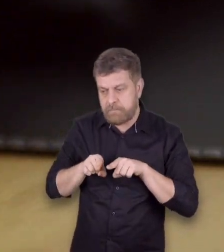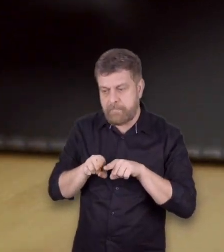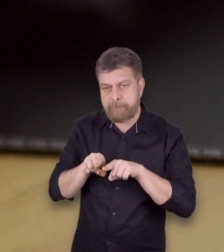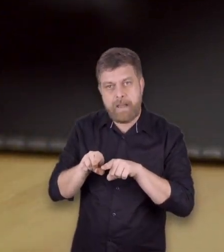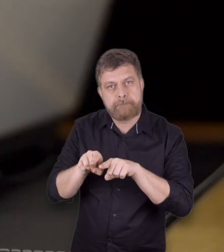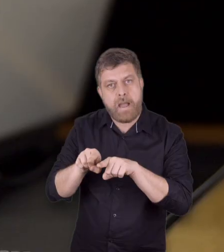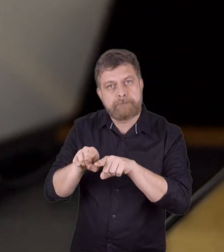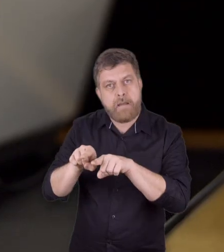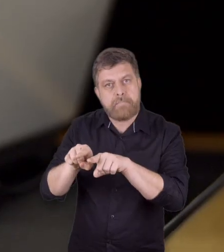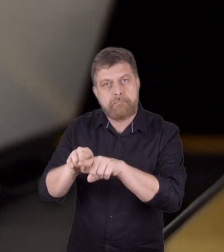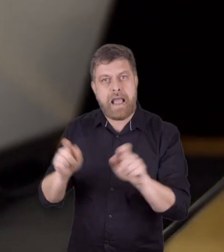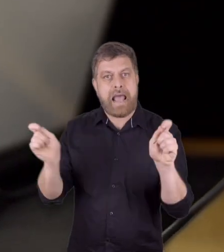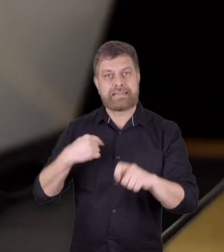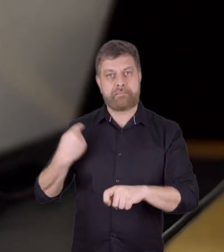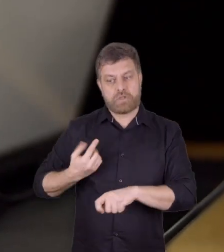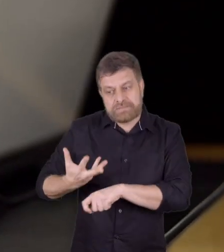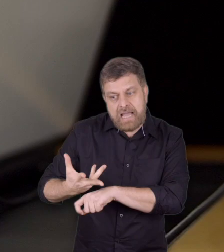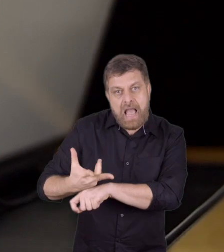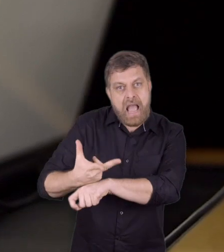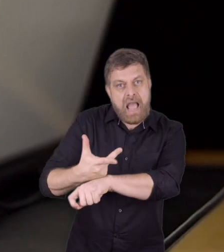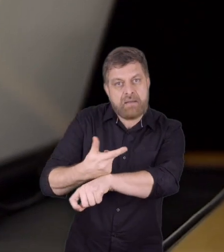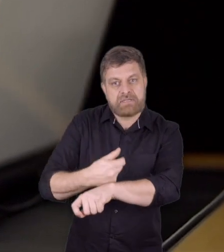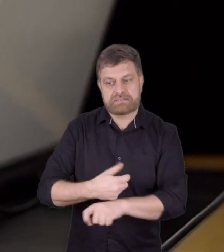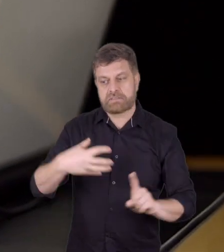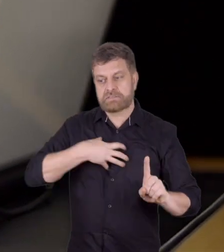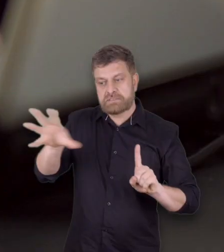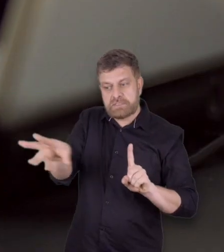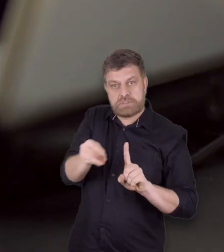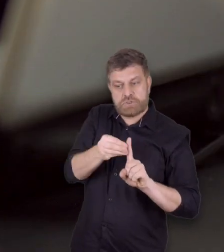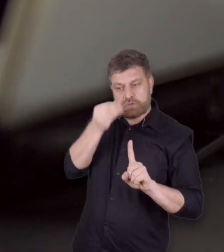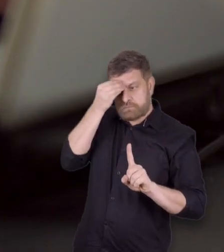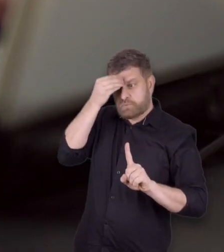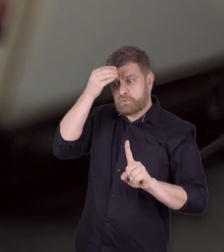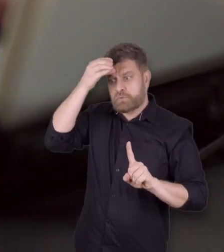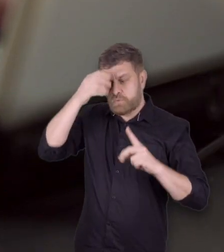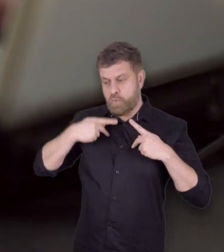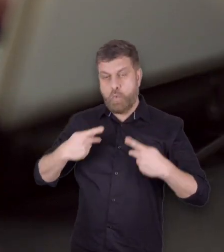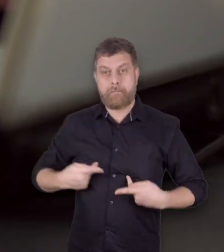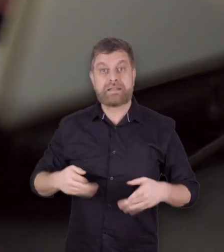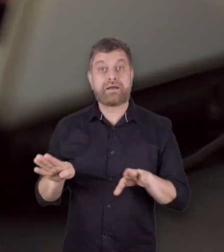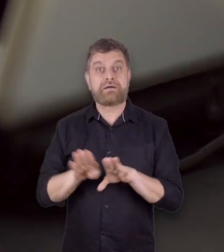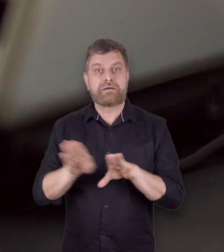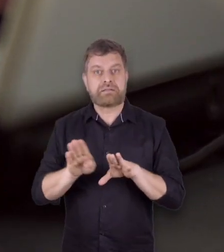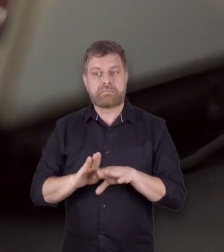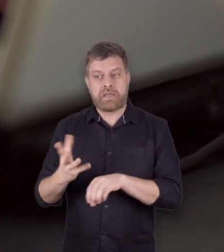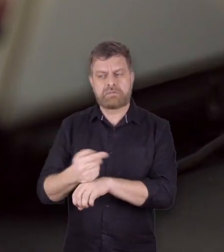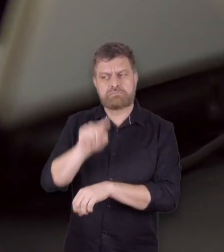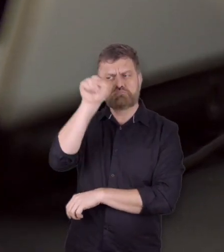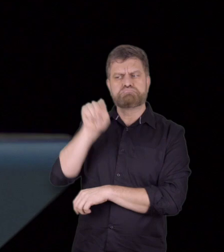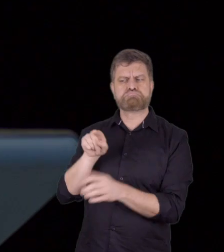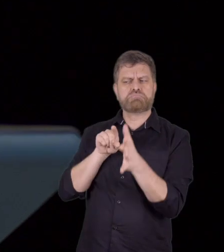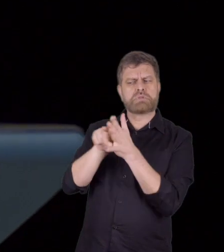acompanhar, prolongam a capacidade tanto sensitiva do humano quanto a capacidade